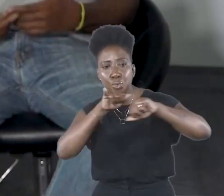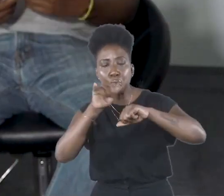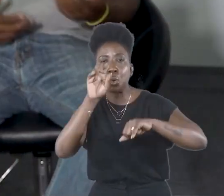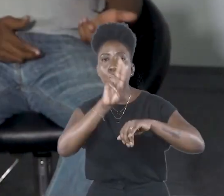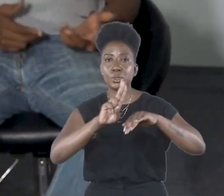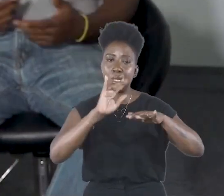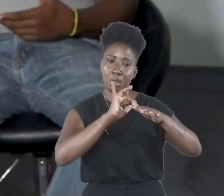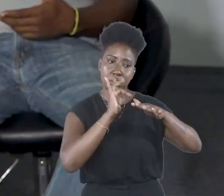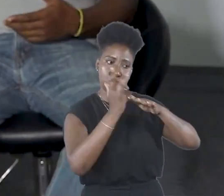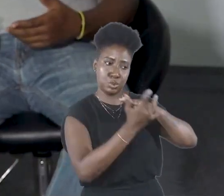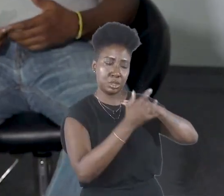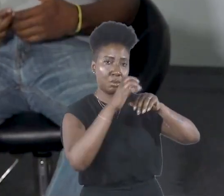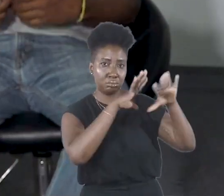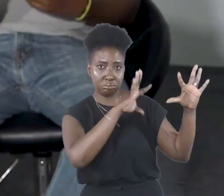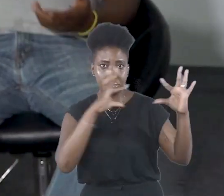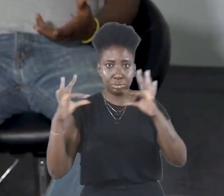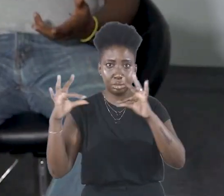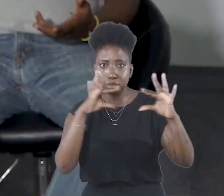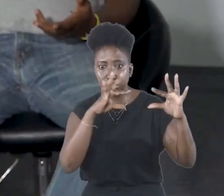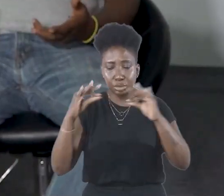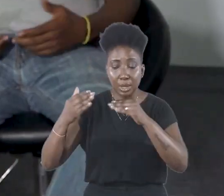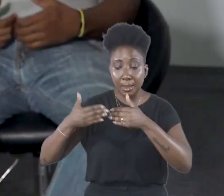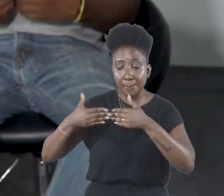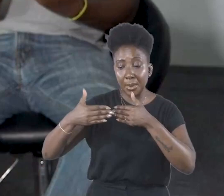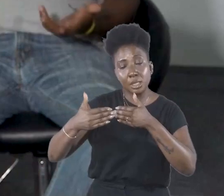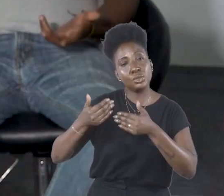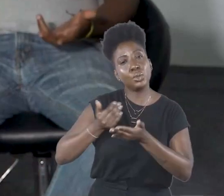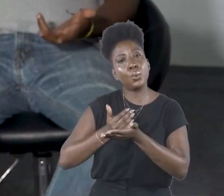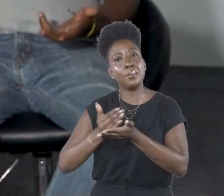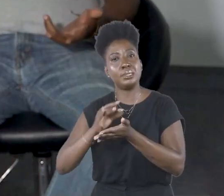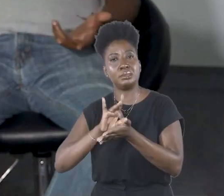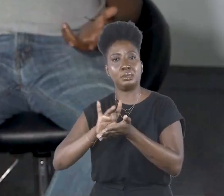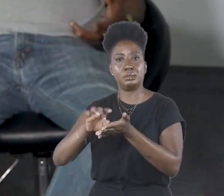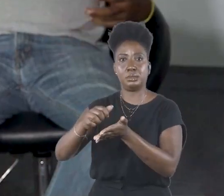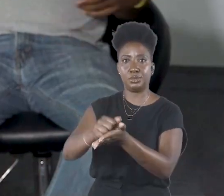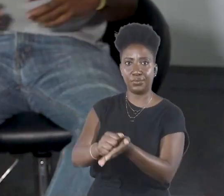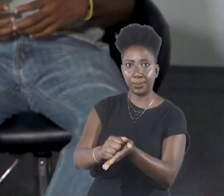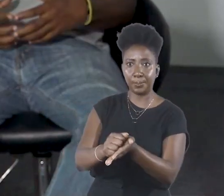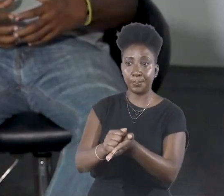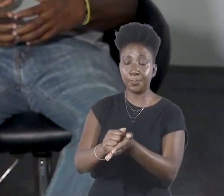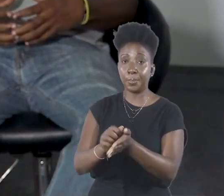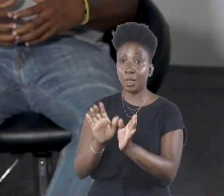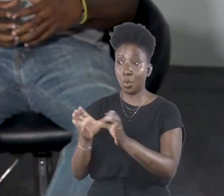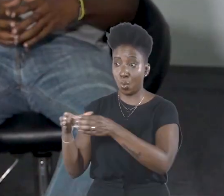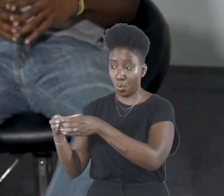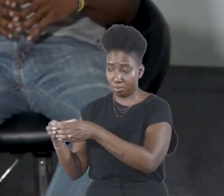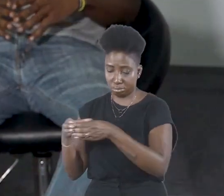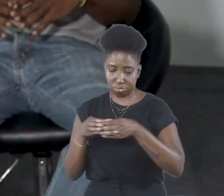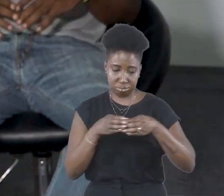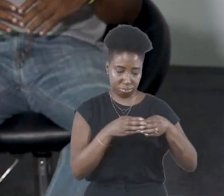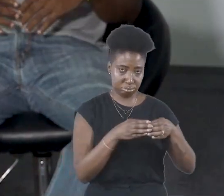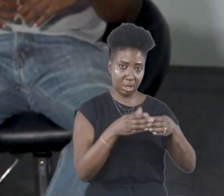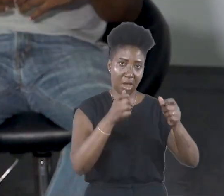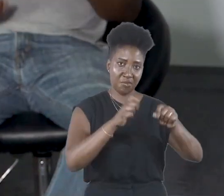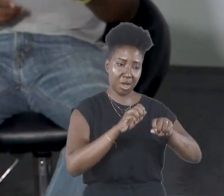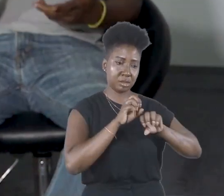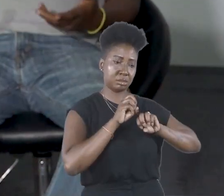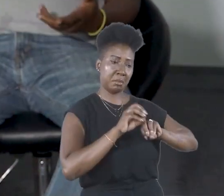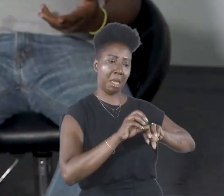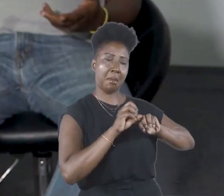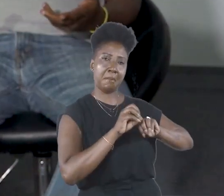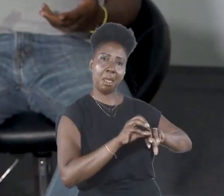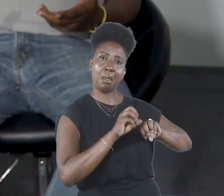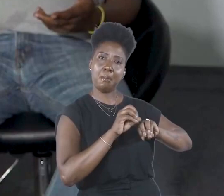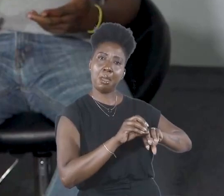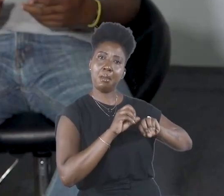em redes sociais, Instagram, Facebook, e a partir dessa chamada a pessoa se inscrever. Um grupo chega, a gente faz